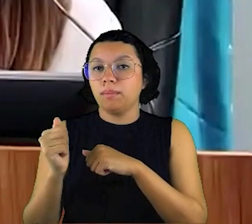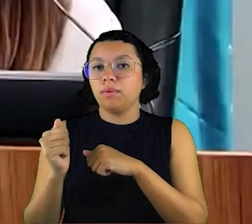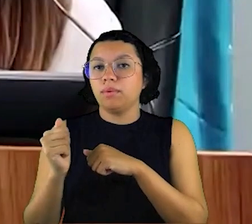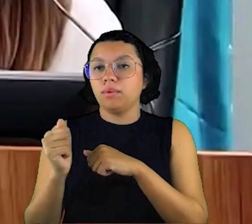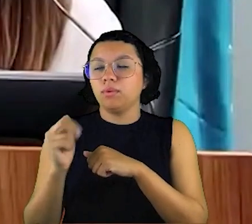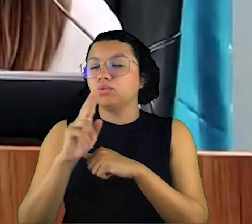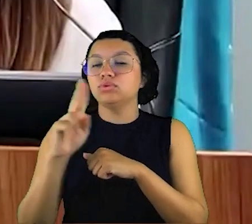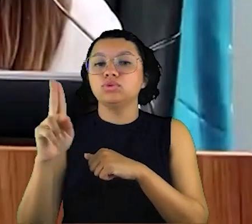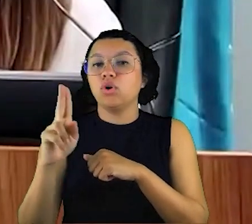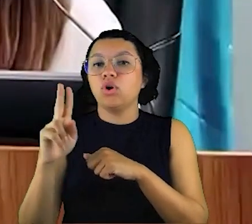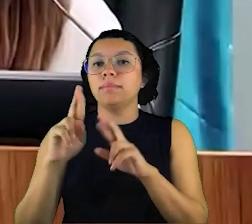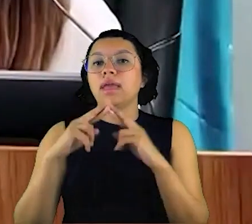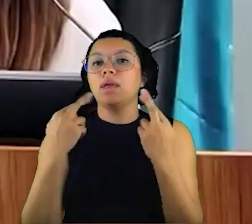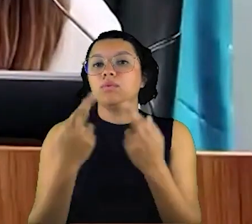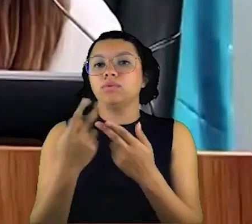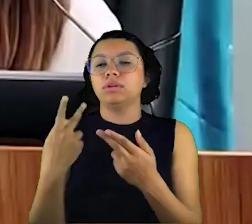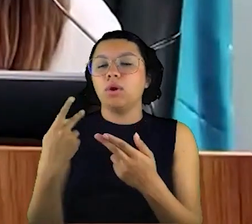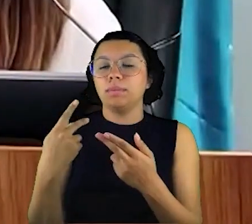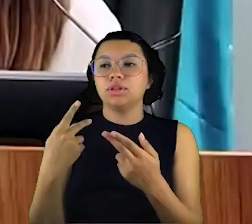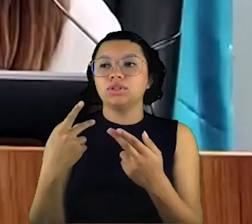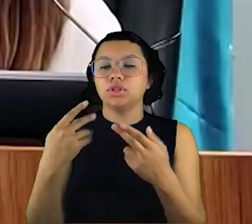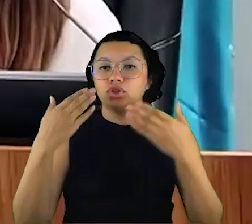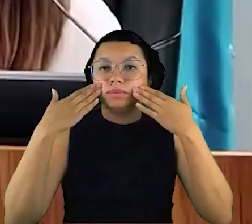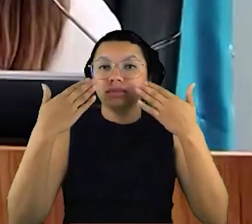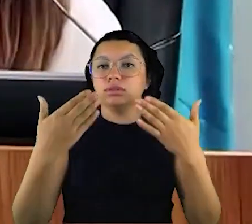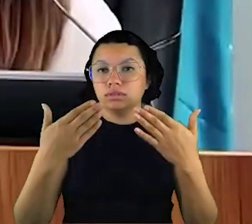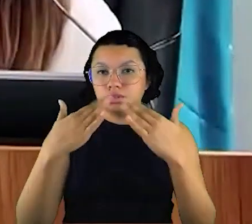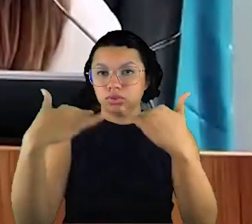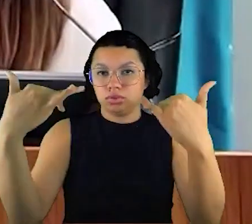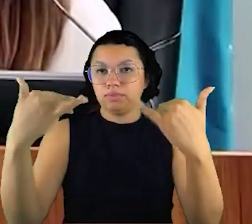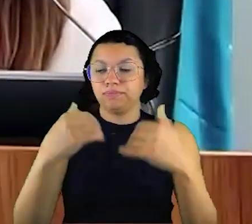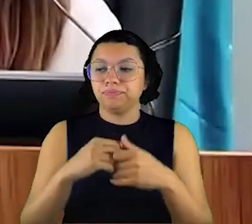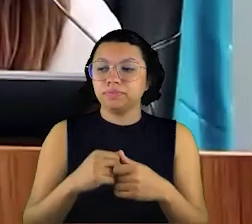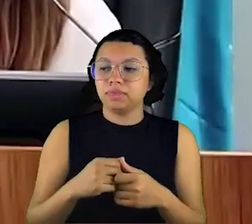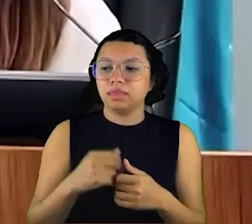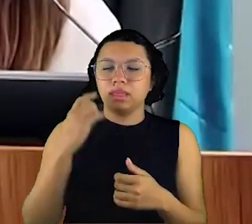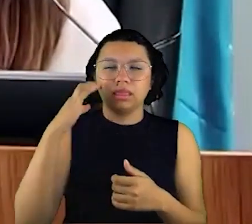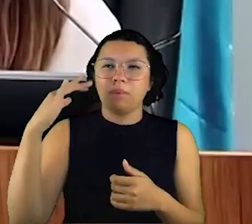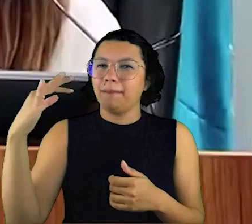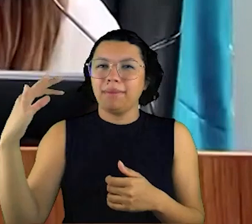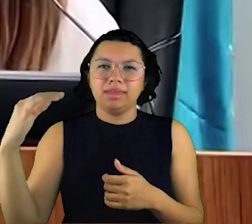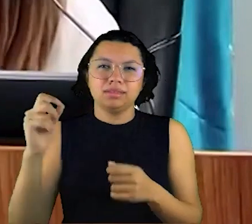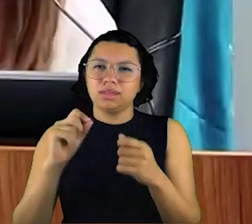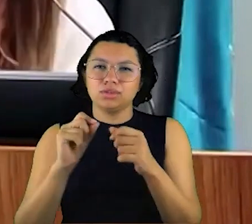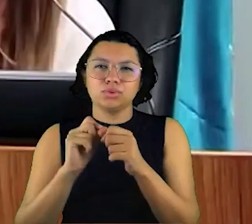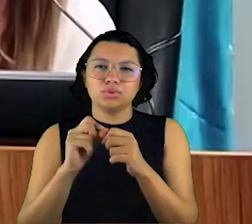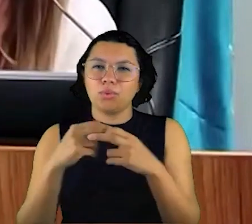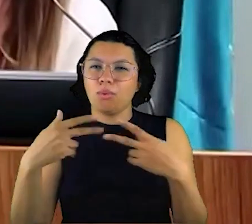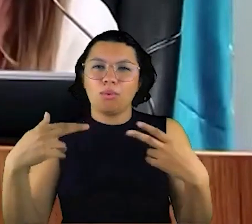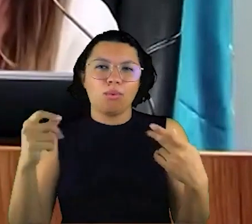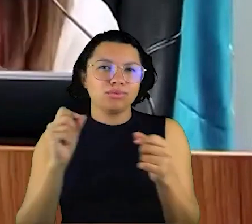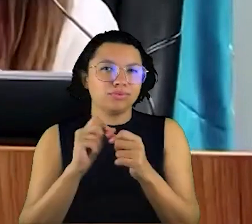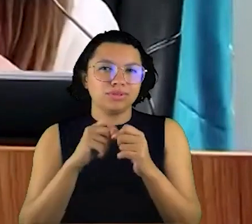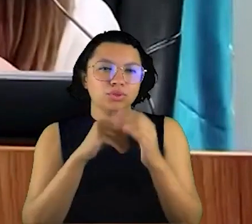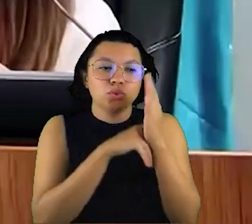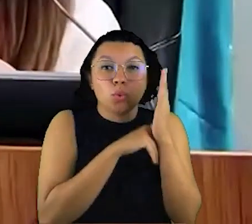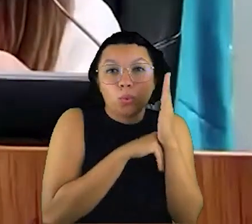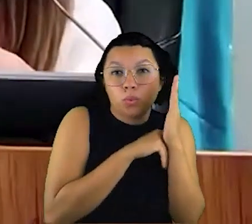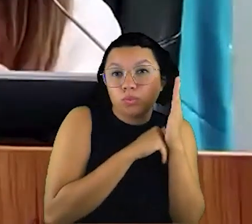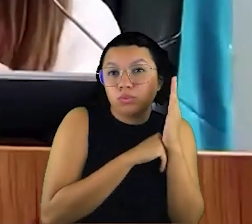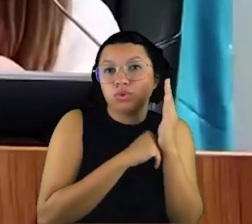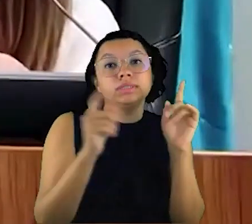nós chamaríamos de audiência. Nada é secreto. Não pensem, os senhores, que as coisas estão sendo feitas lá num